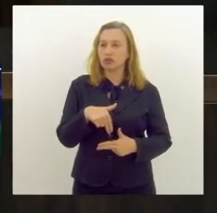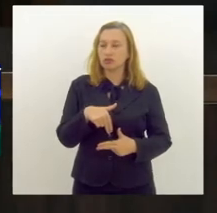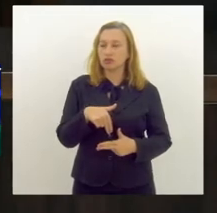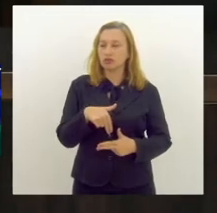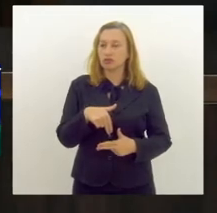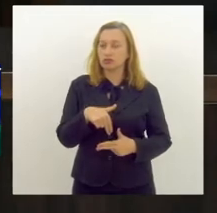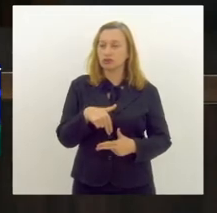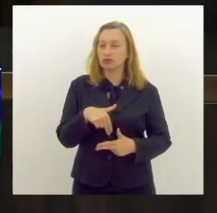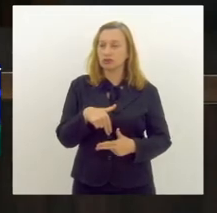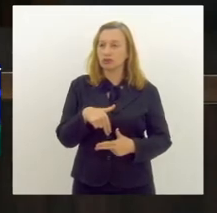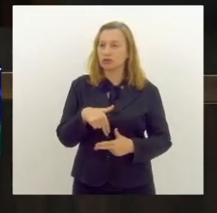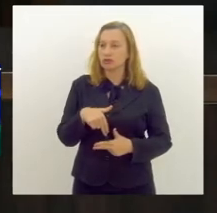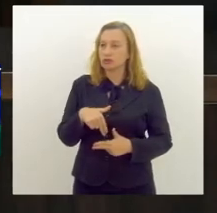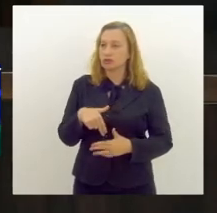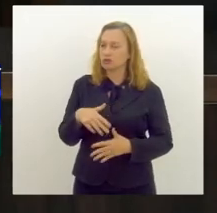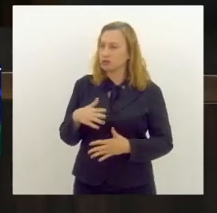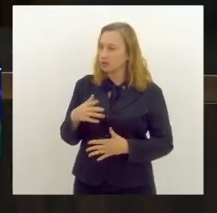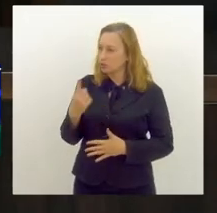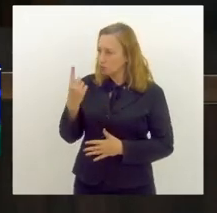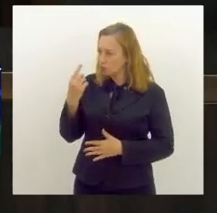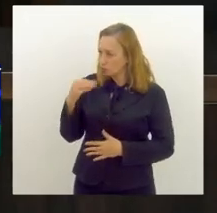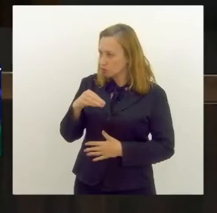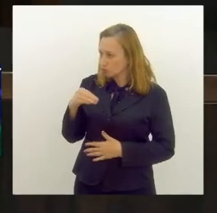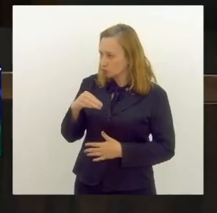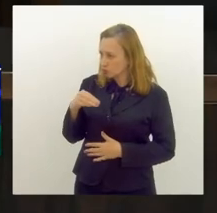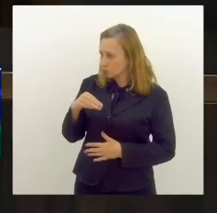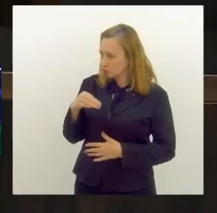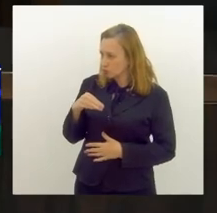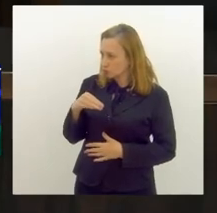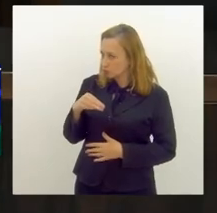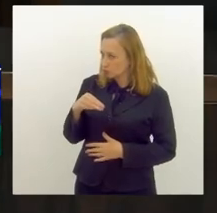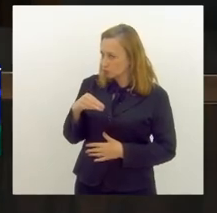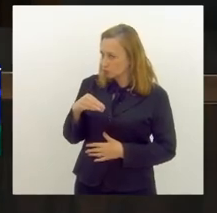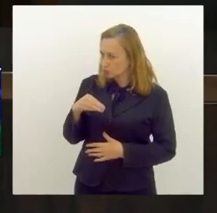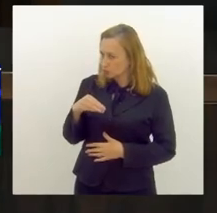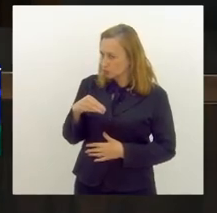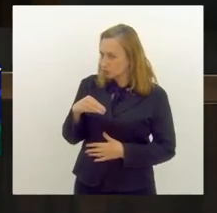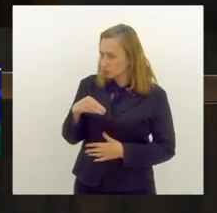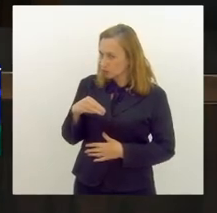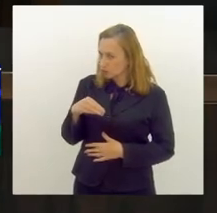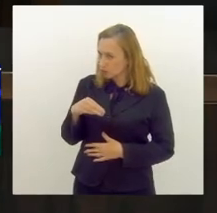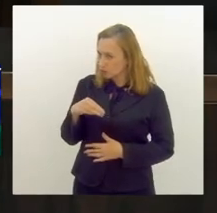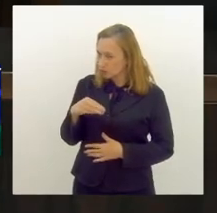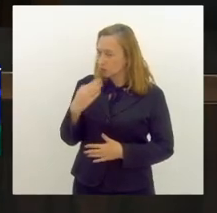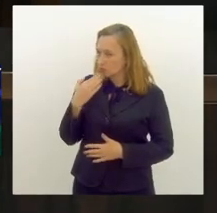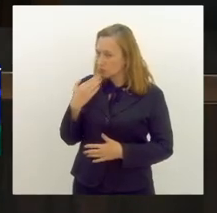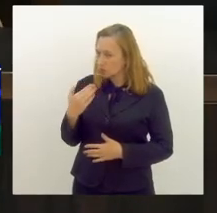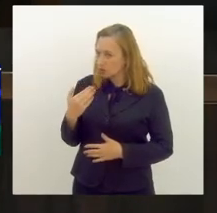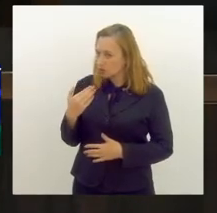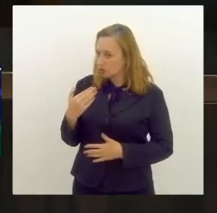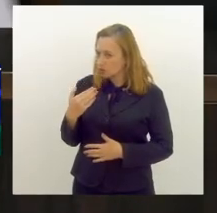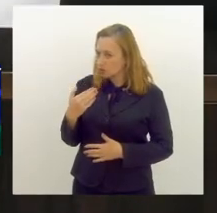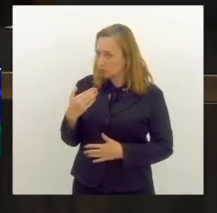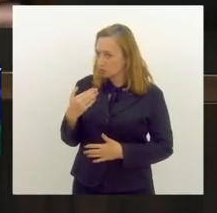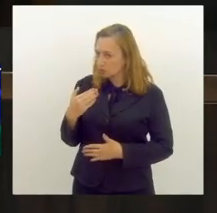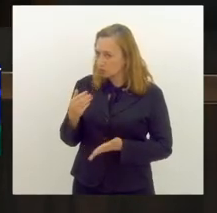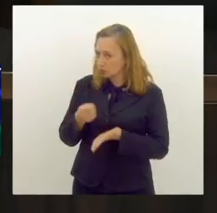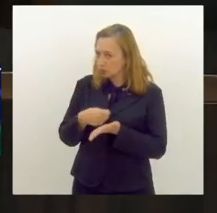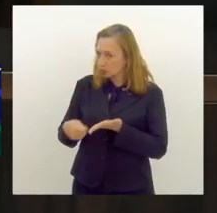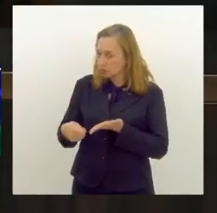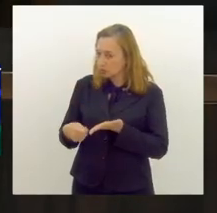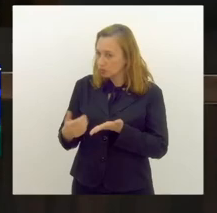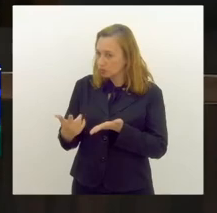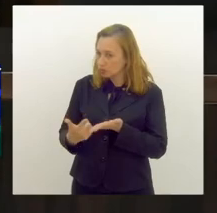Vossa Excelência vai dispor de um minuto e pediria que Vossa Excelência assinasse o